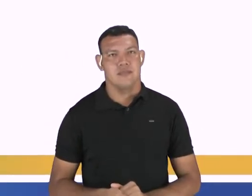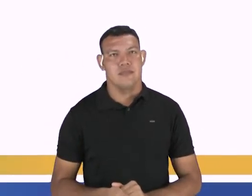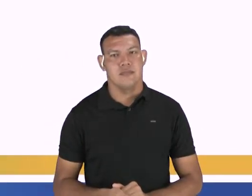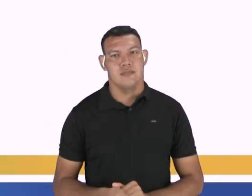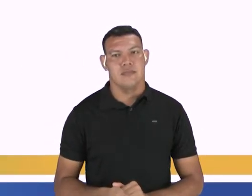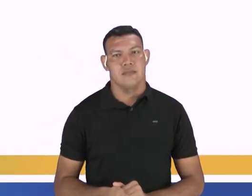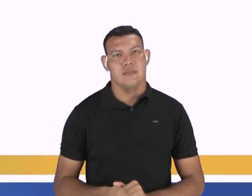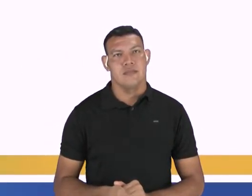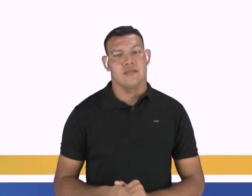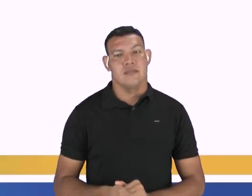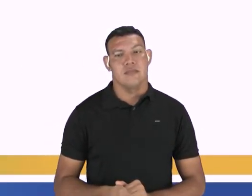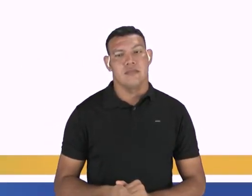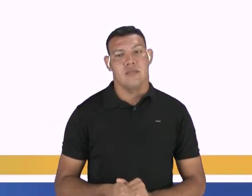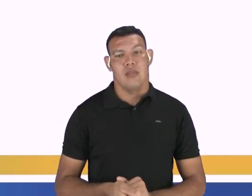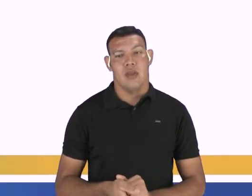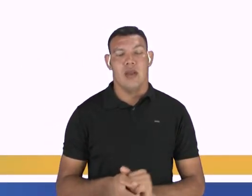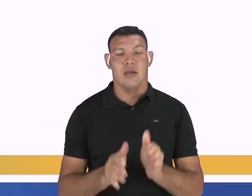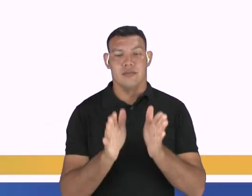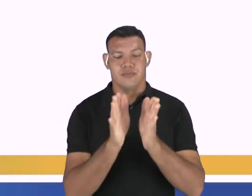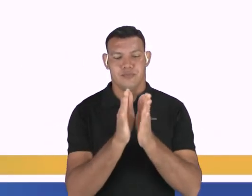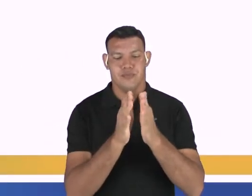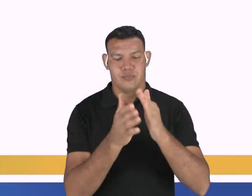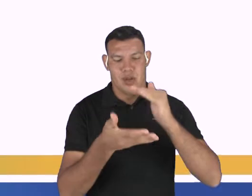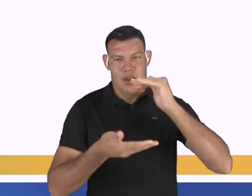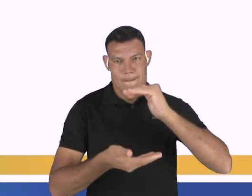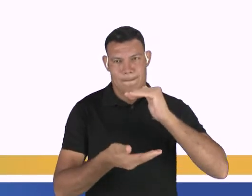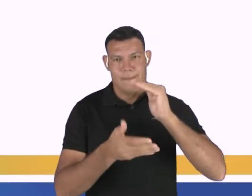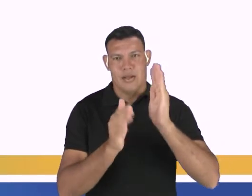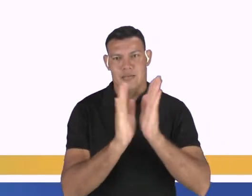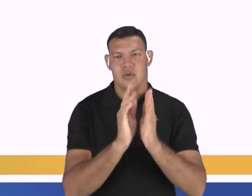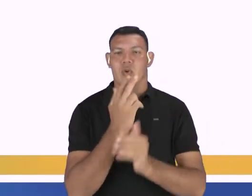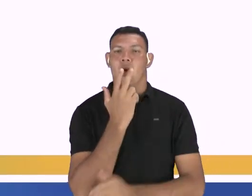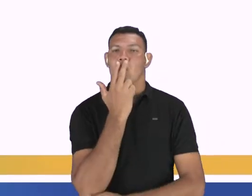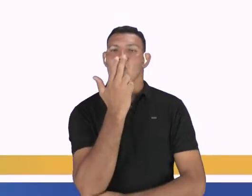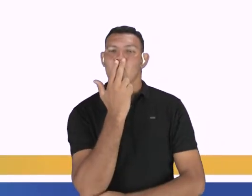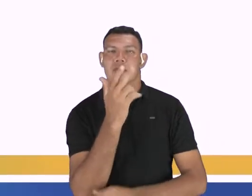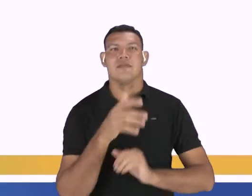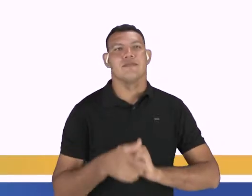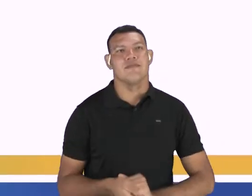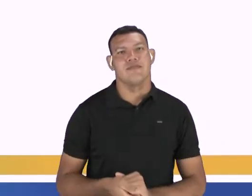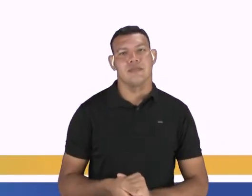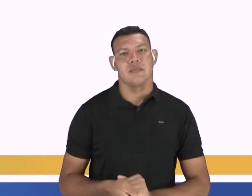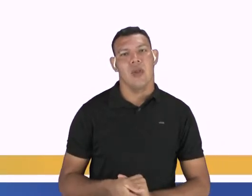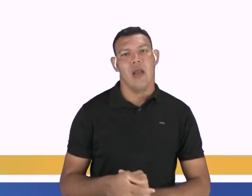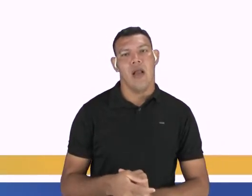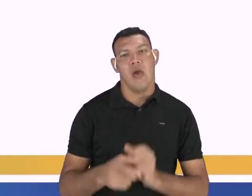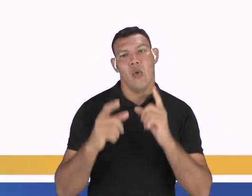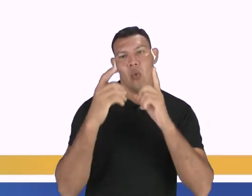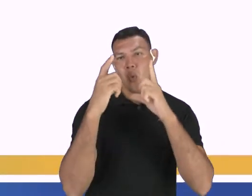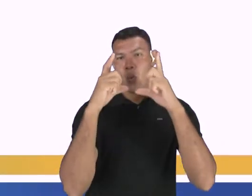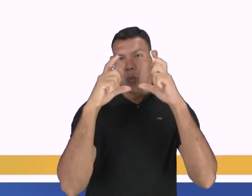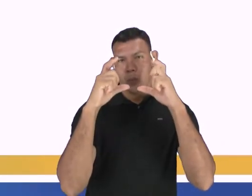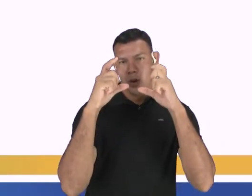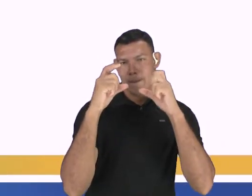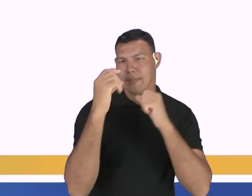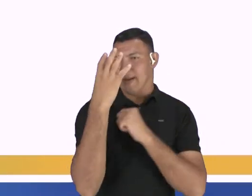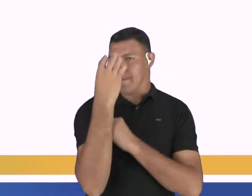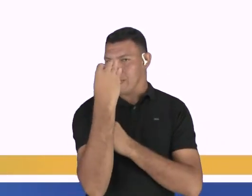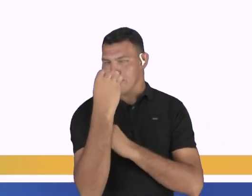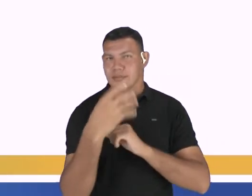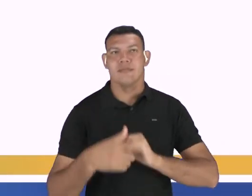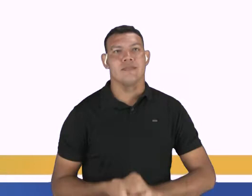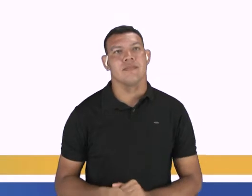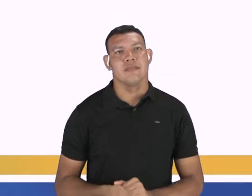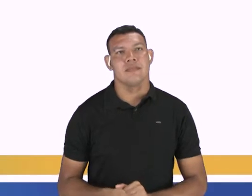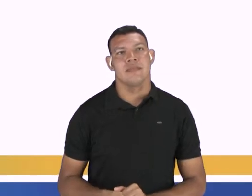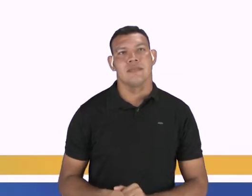carteira de cigarro em contraponto a uma foto que está no fundo dessa imagem. Dá para vocês